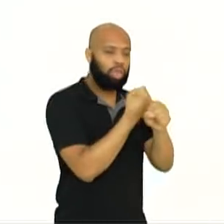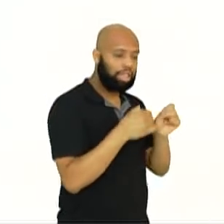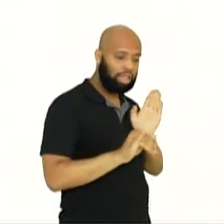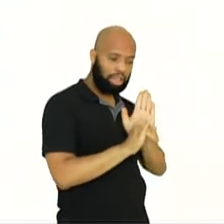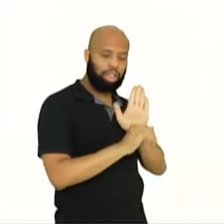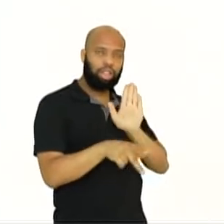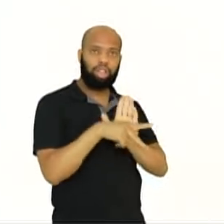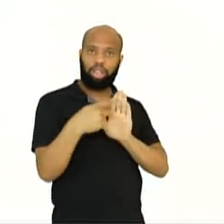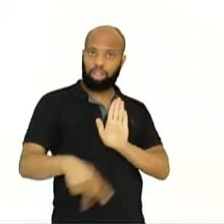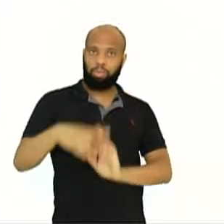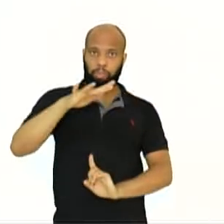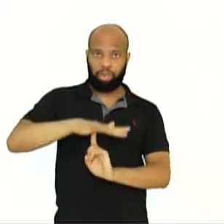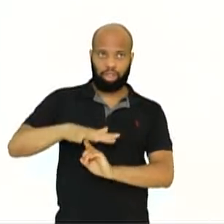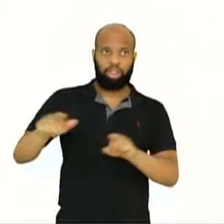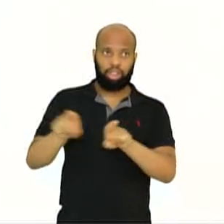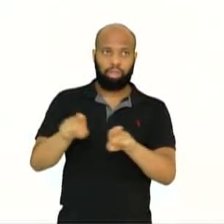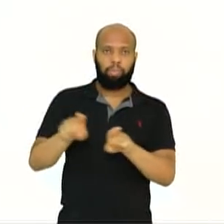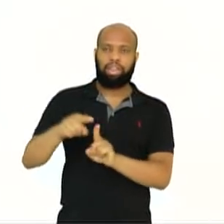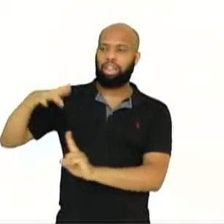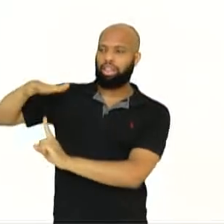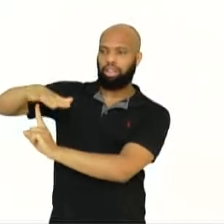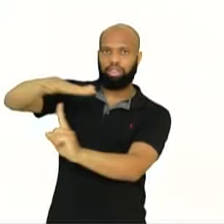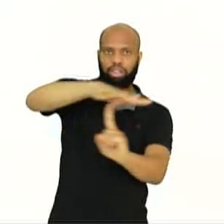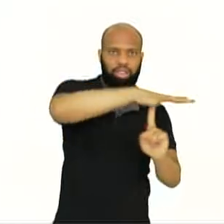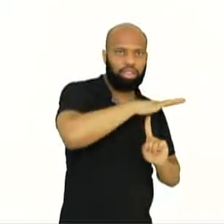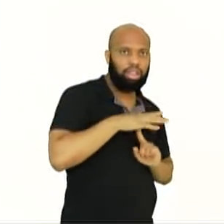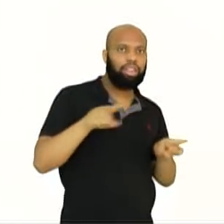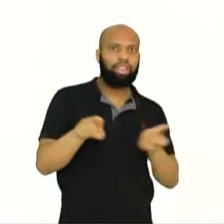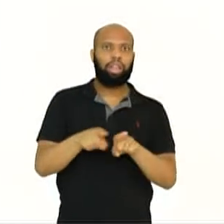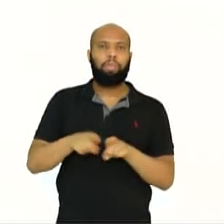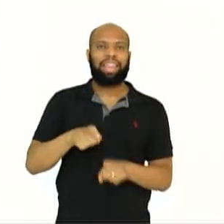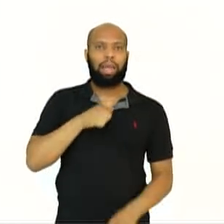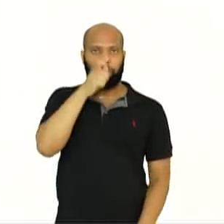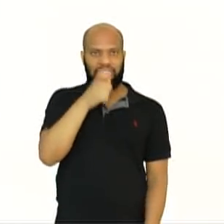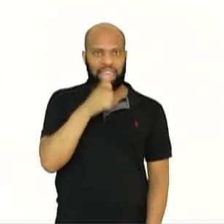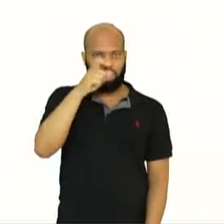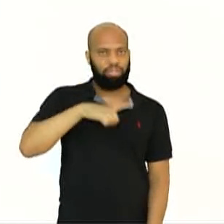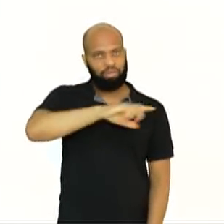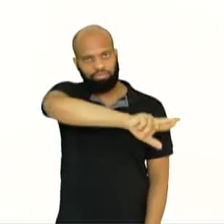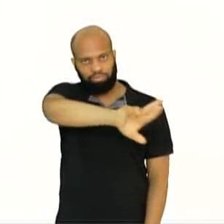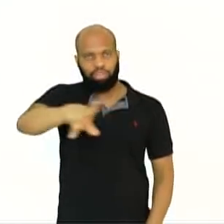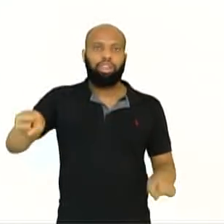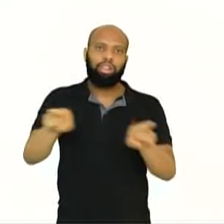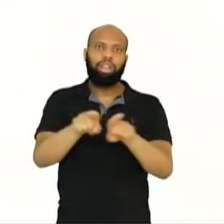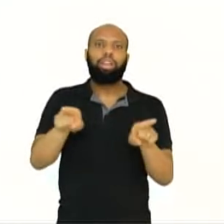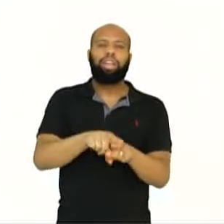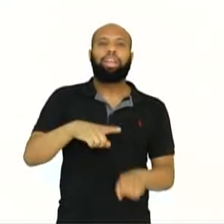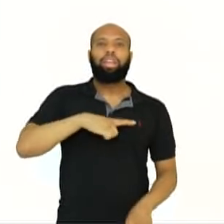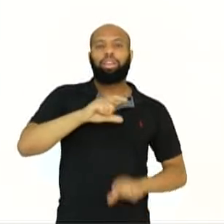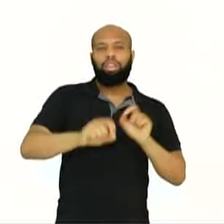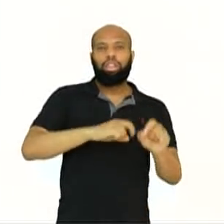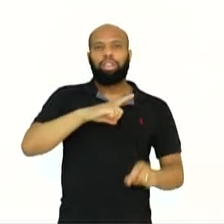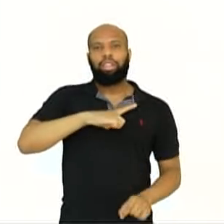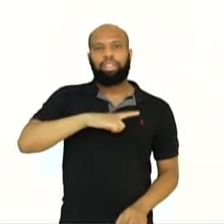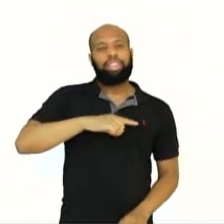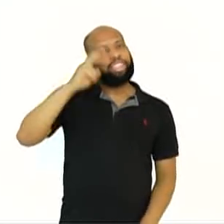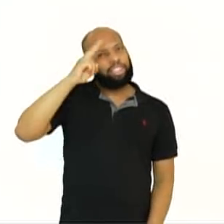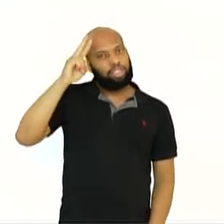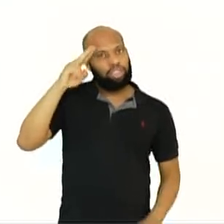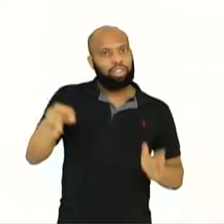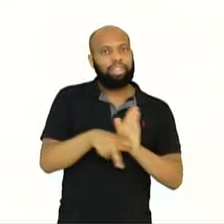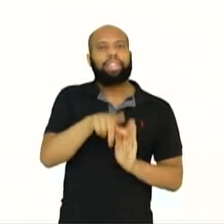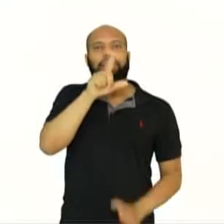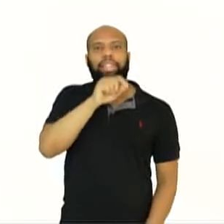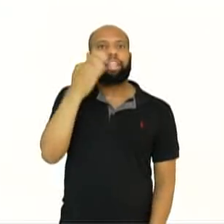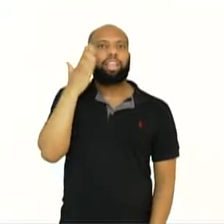identidade do Paraná com a araucária, com o pinhão, e aí que surgiu o chamado, né, a história da araucária. Por que é